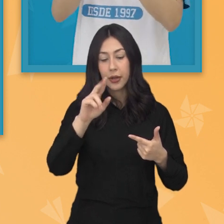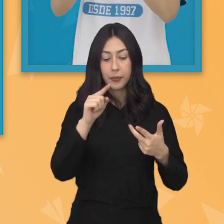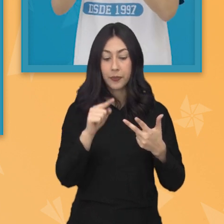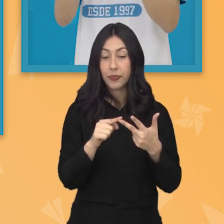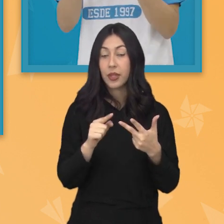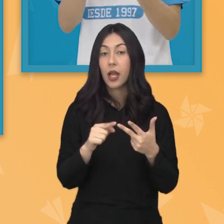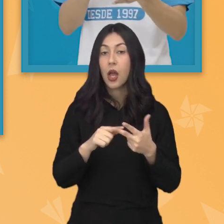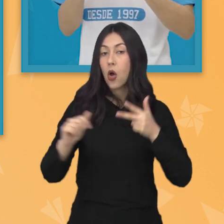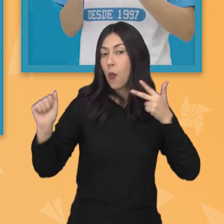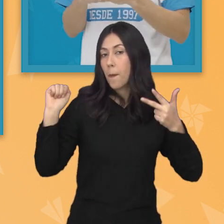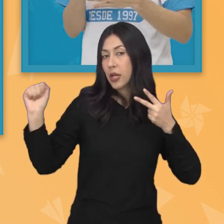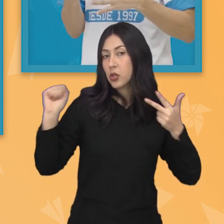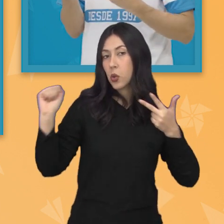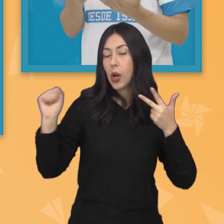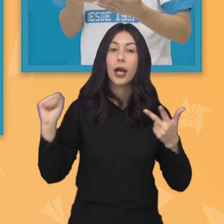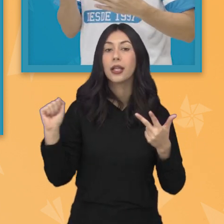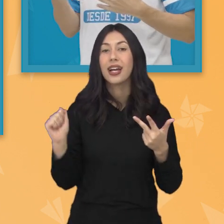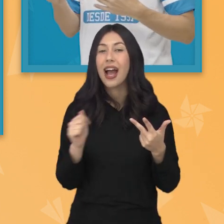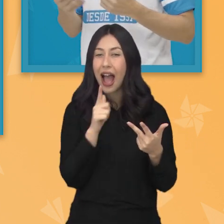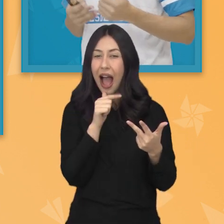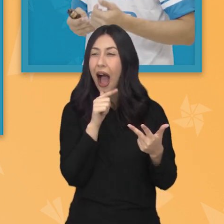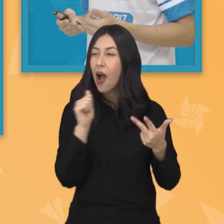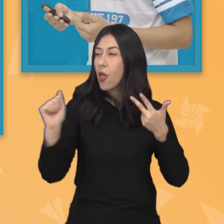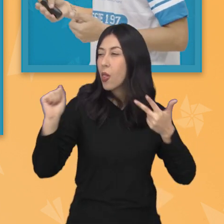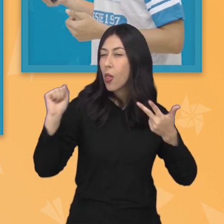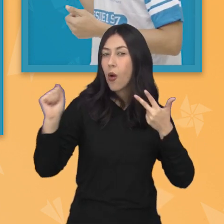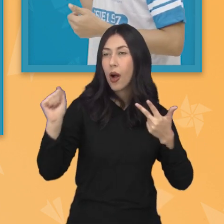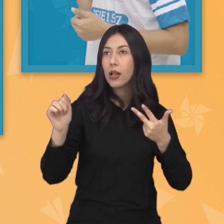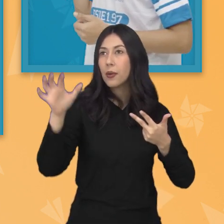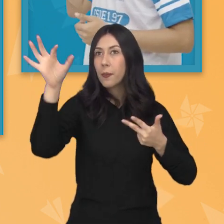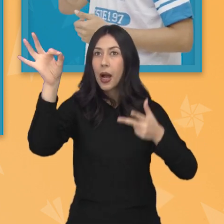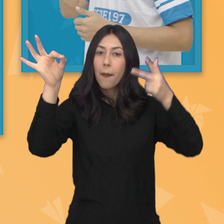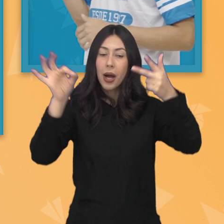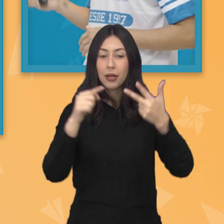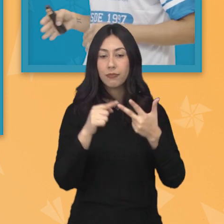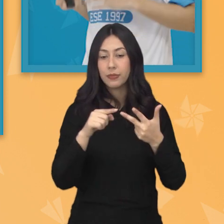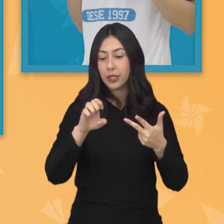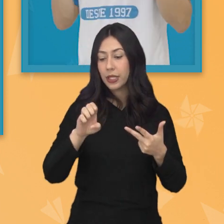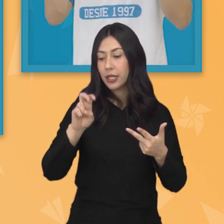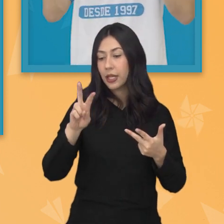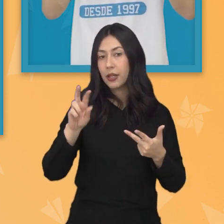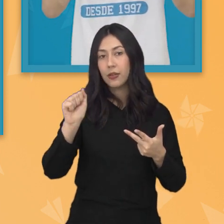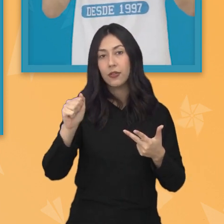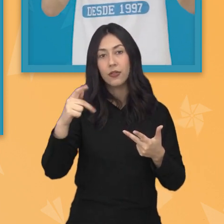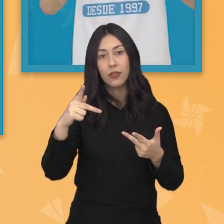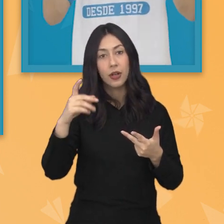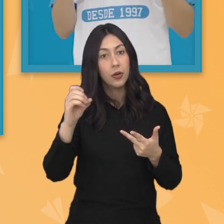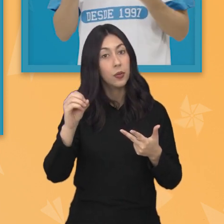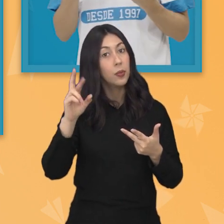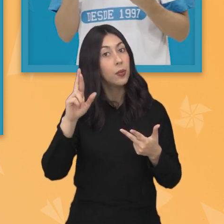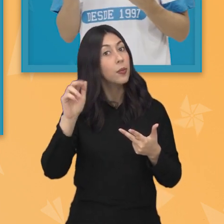porque se você coloca uma toalha seca, ela não tem o que evaporar dali, necessariamente. Então a gente coloca a